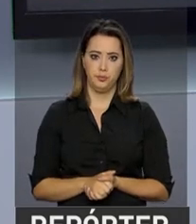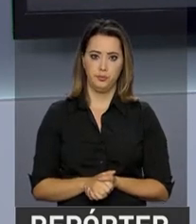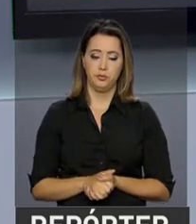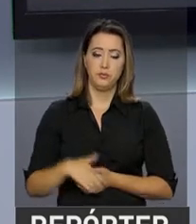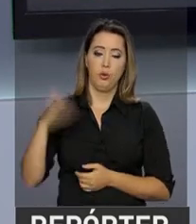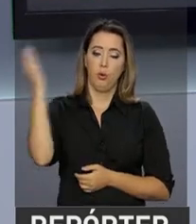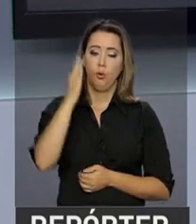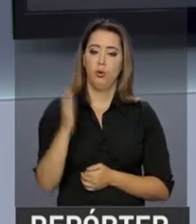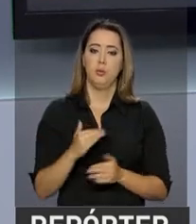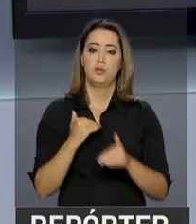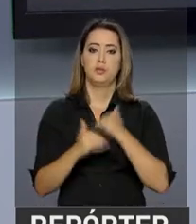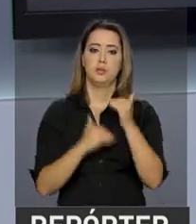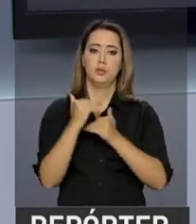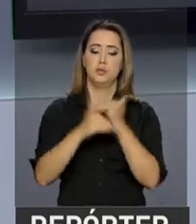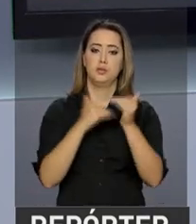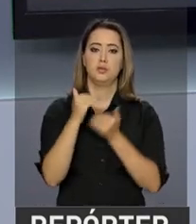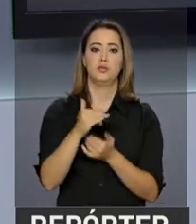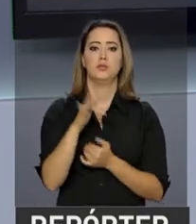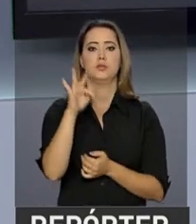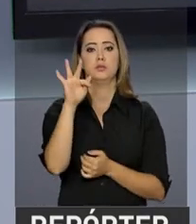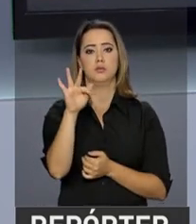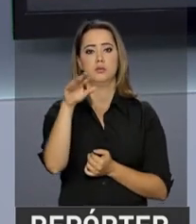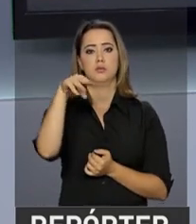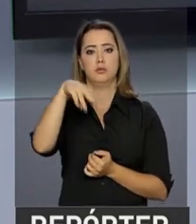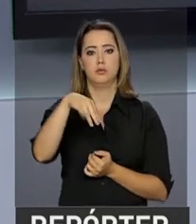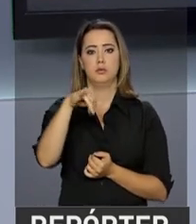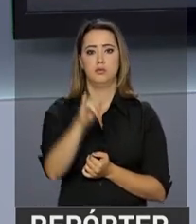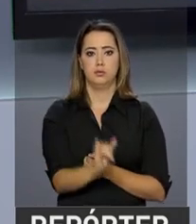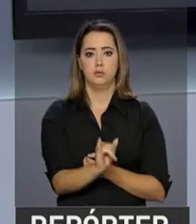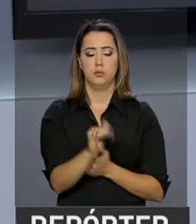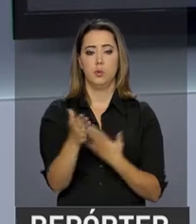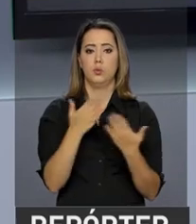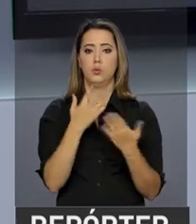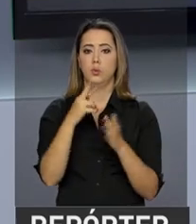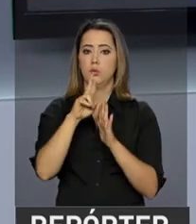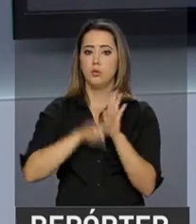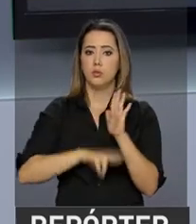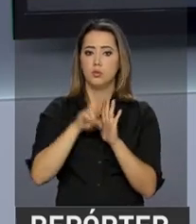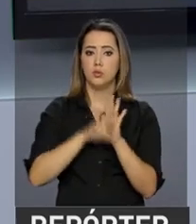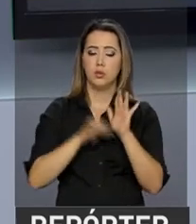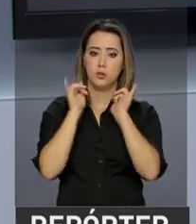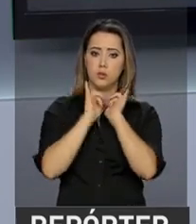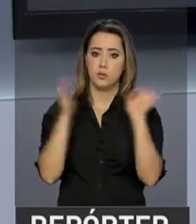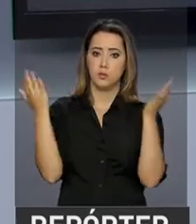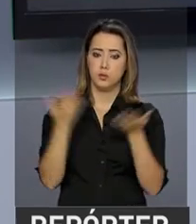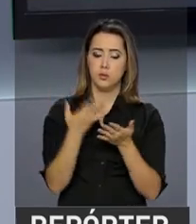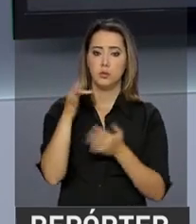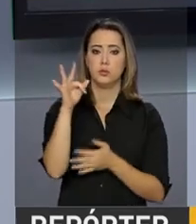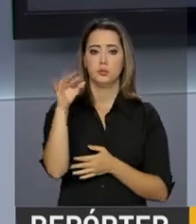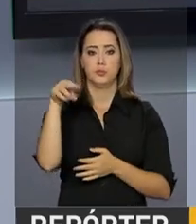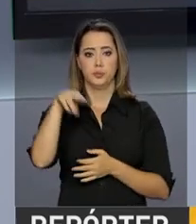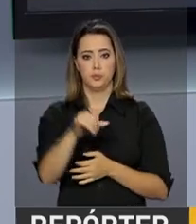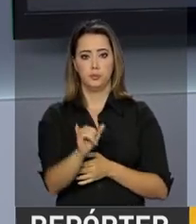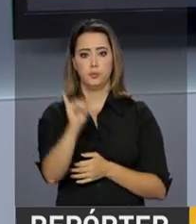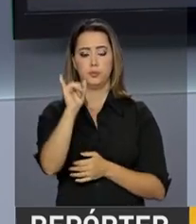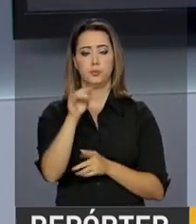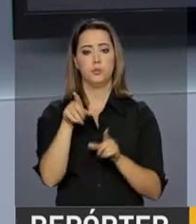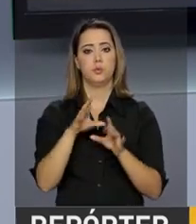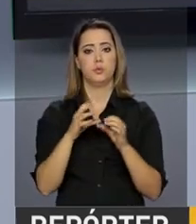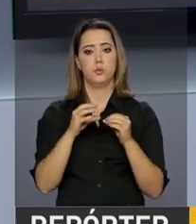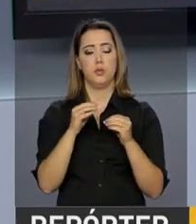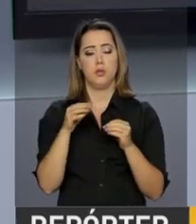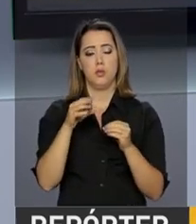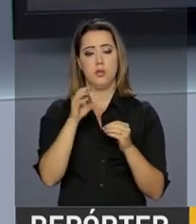crescimento revisada pelo fundo monetário internacional em relatório divulgado hoje o fmi elevou para este ano de